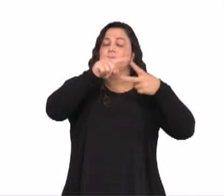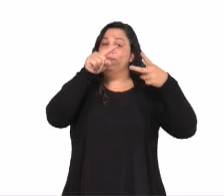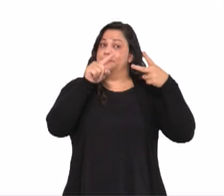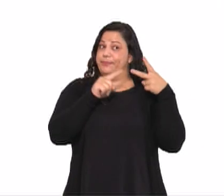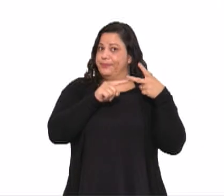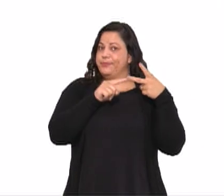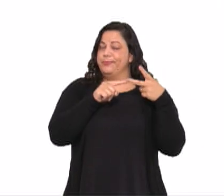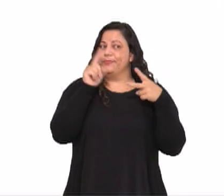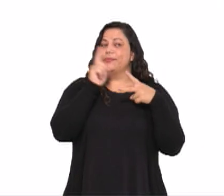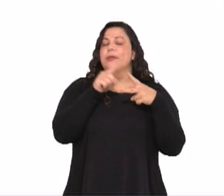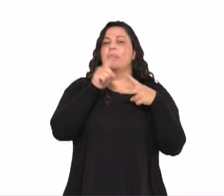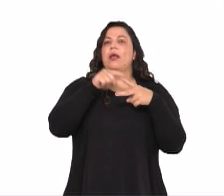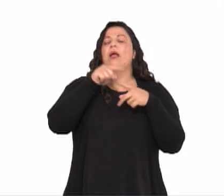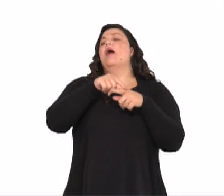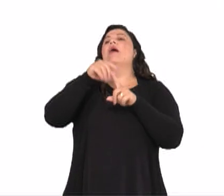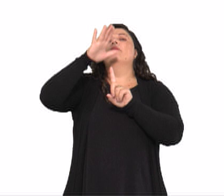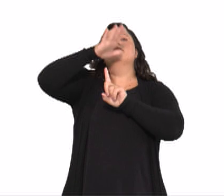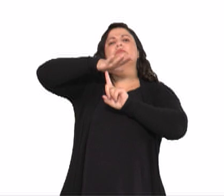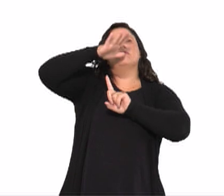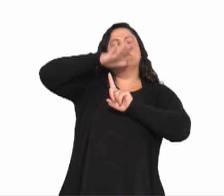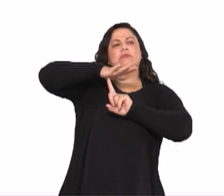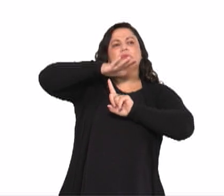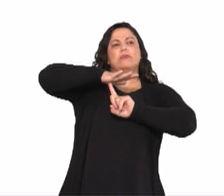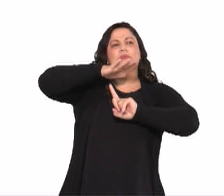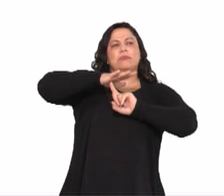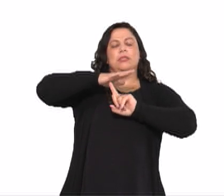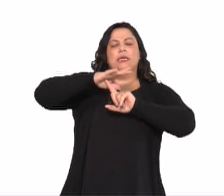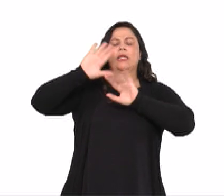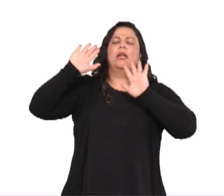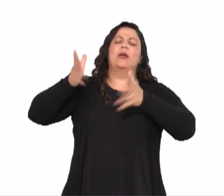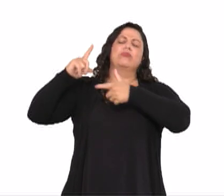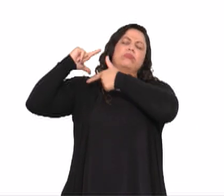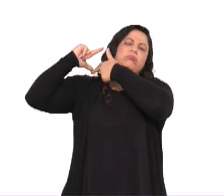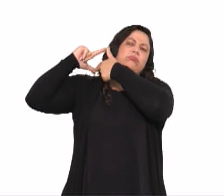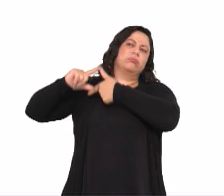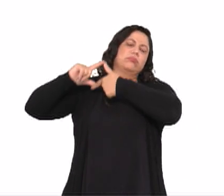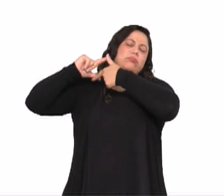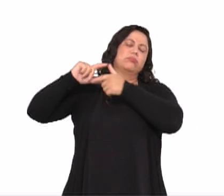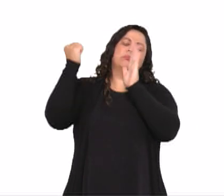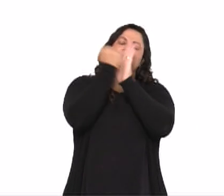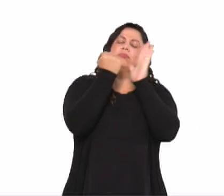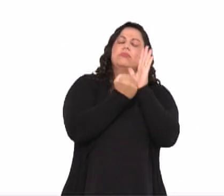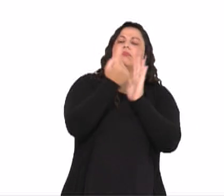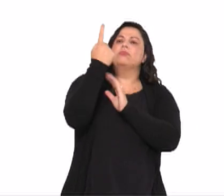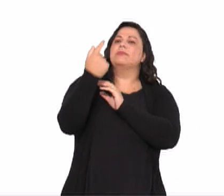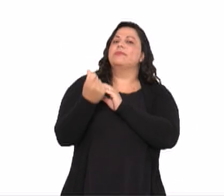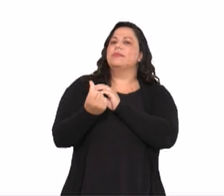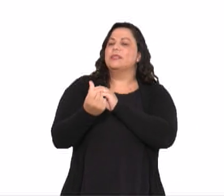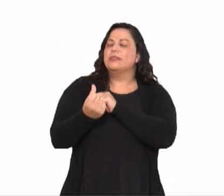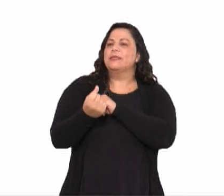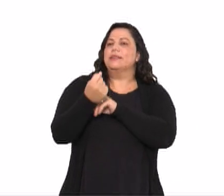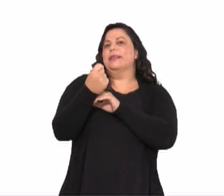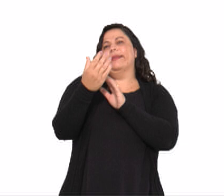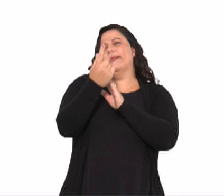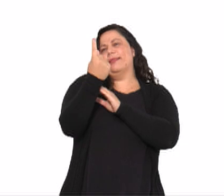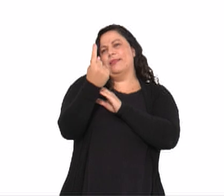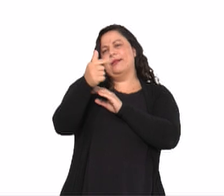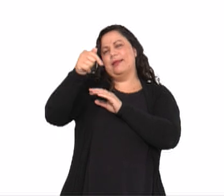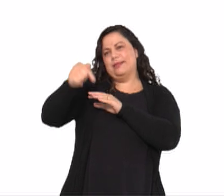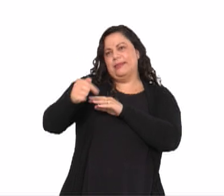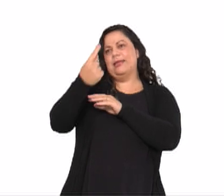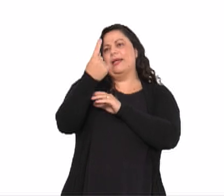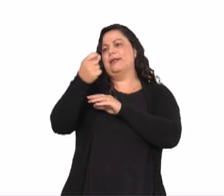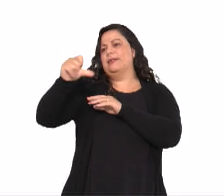períodos. Um Paraná tradicional, que é o século XVII ao século XIX, e o Paraná moderno, a partir do